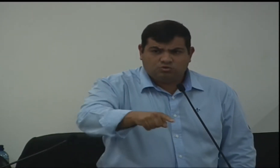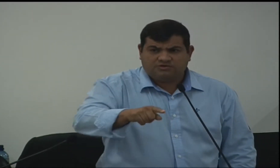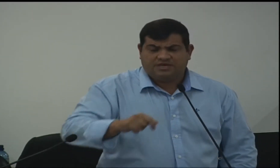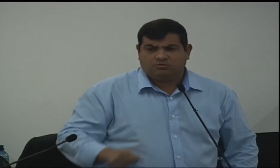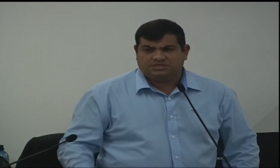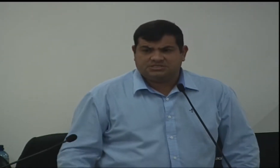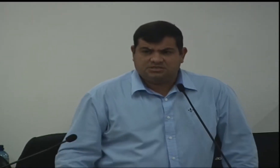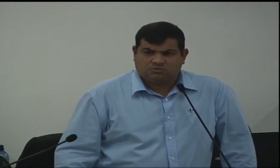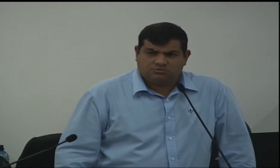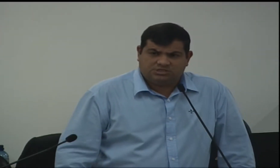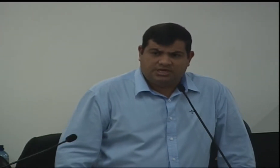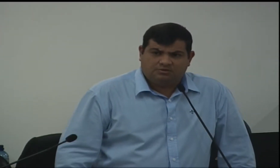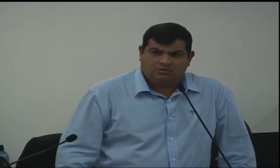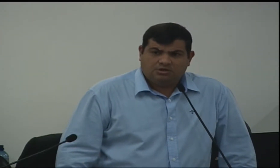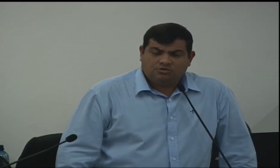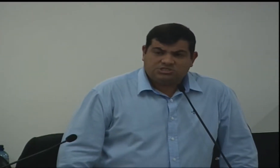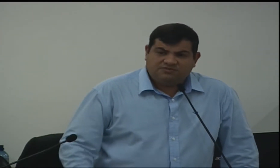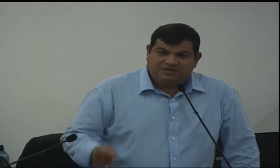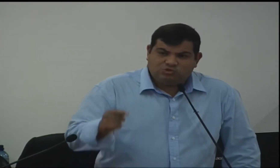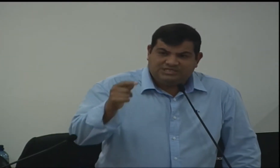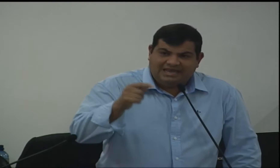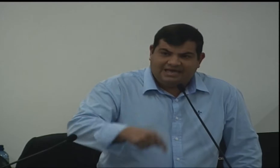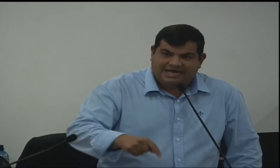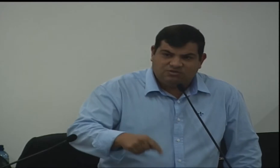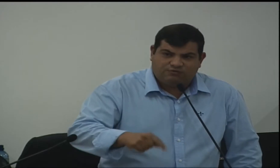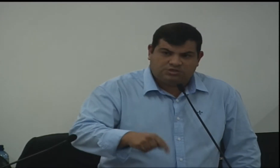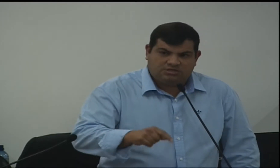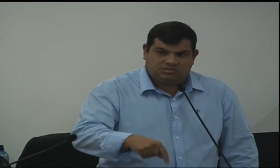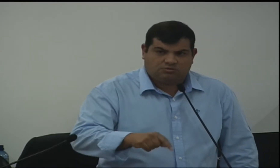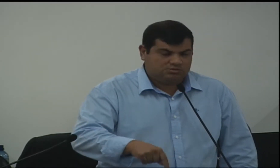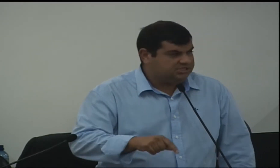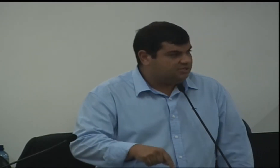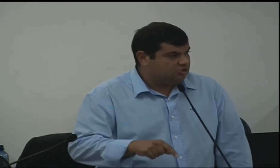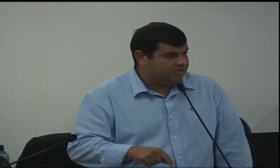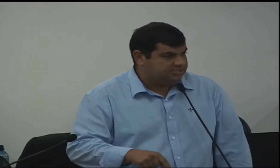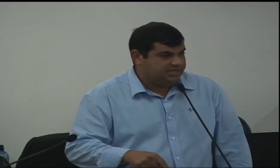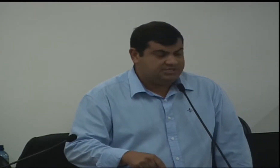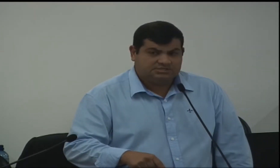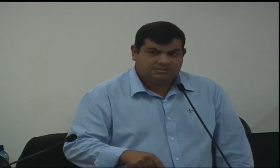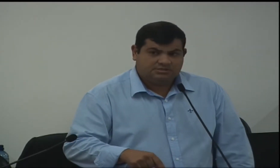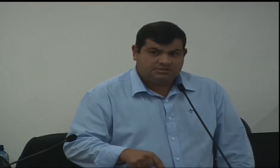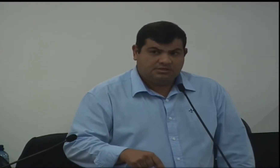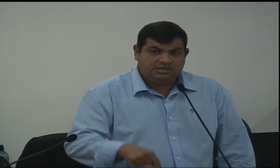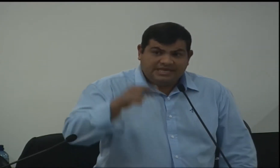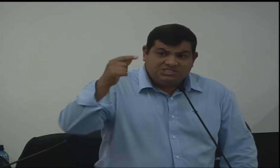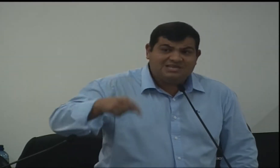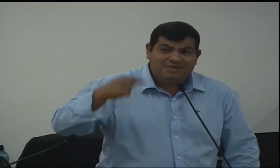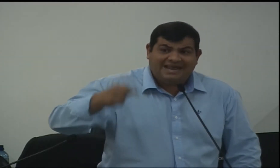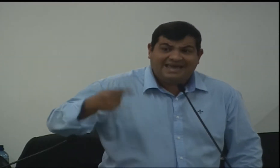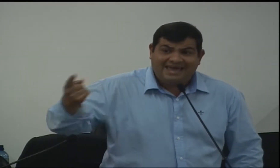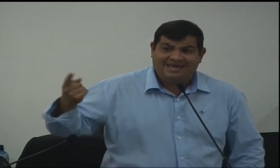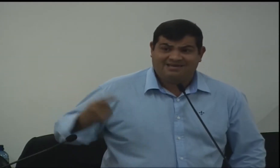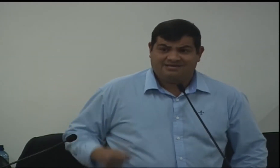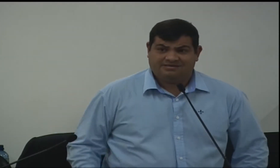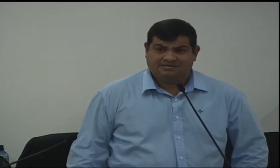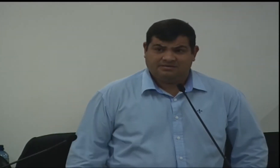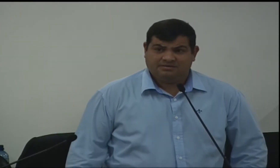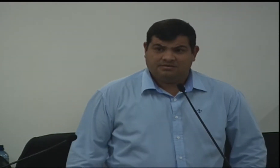de tudo que vem acontecendo nesse Conselho. Nós tivemos delegado votando nesse Conselho, senhor presidente, que nem de Limeira